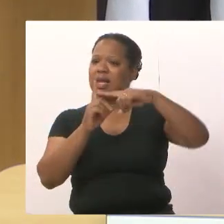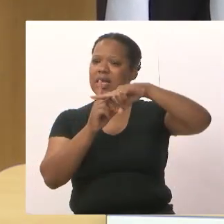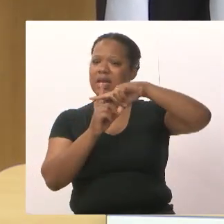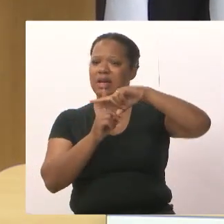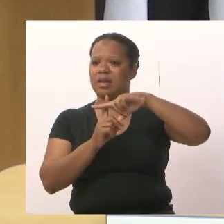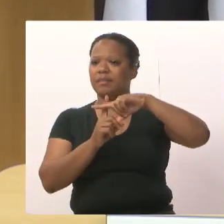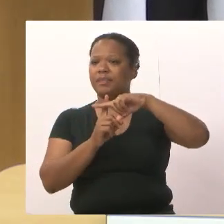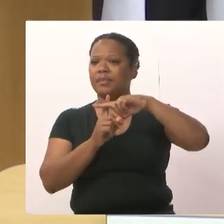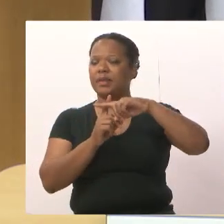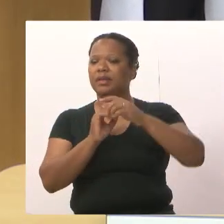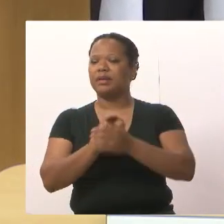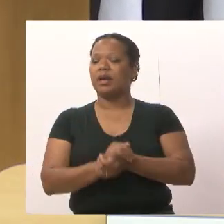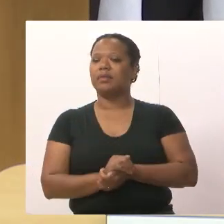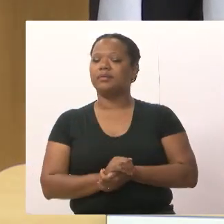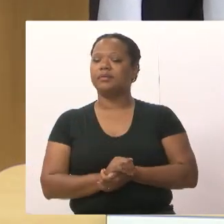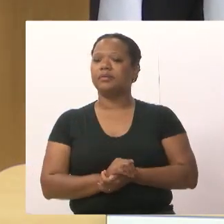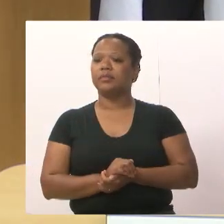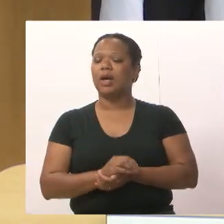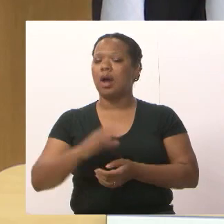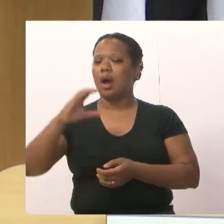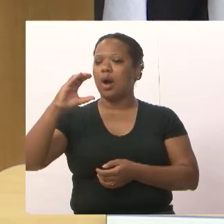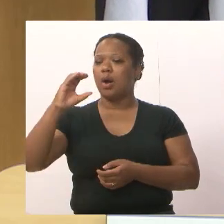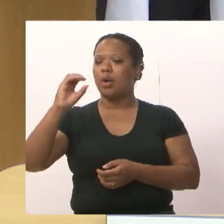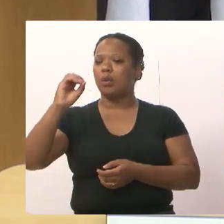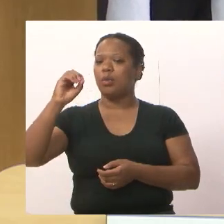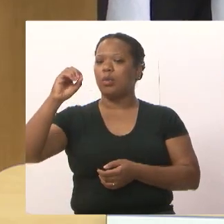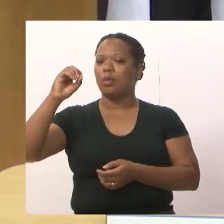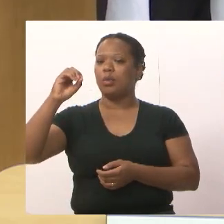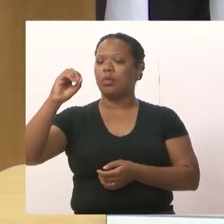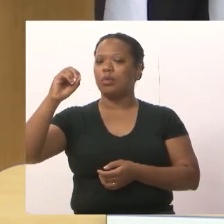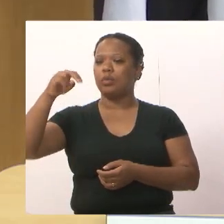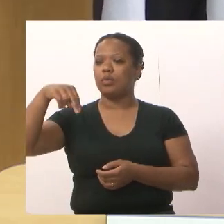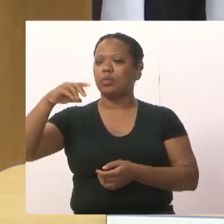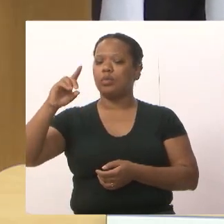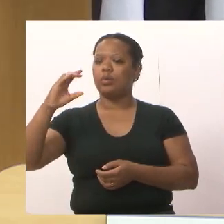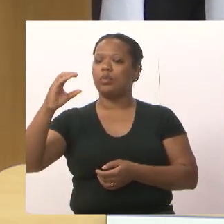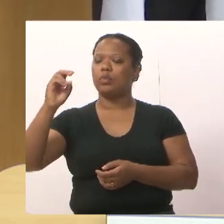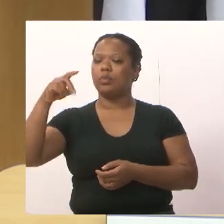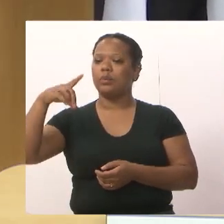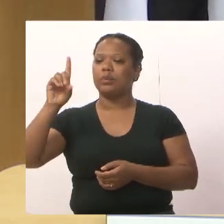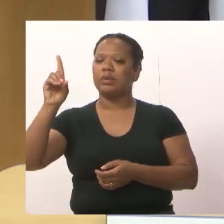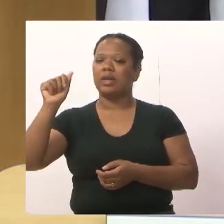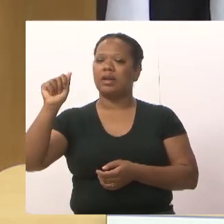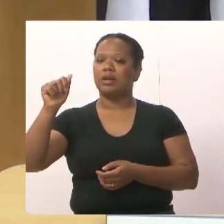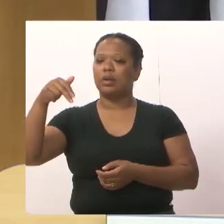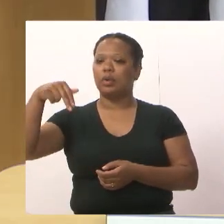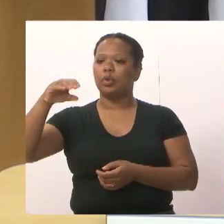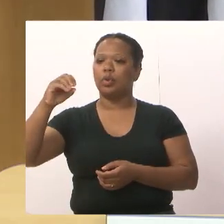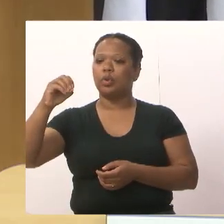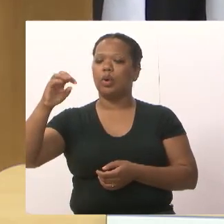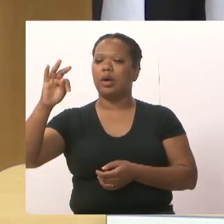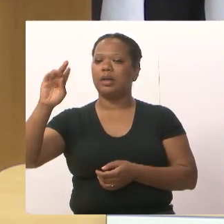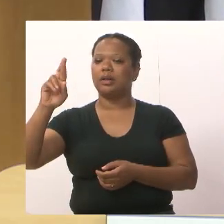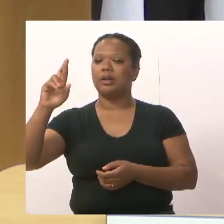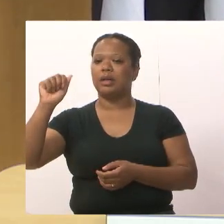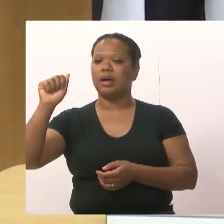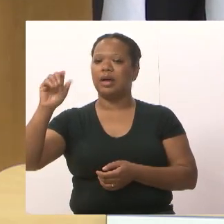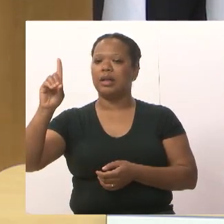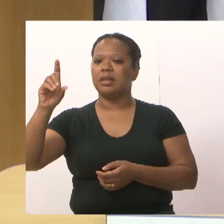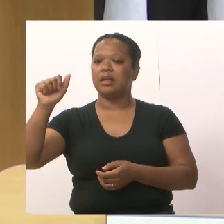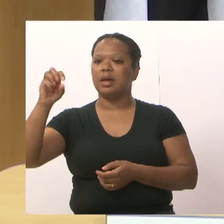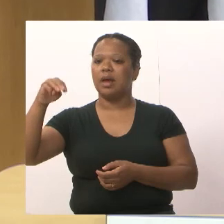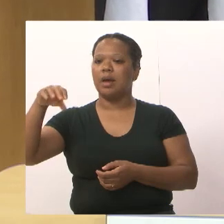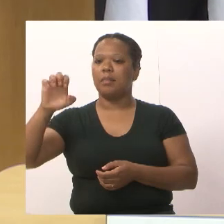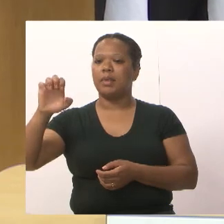catedral, Corcunda de Notre Dame. Vamos voltando mais um pouco, mais próximo da nossa época,